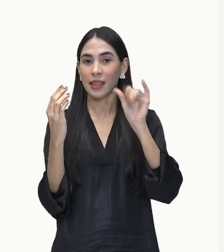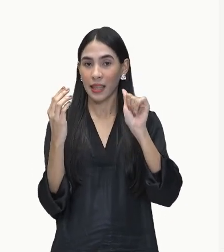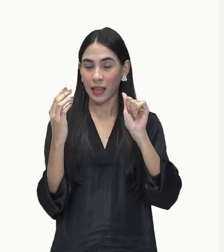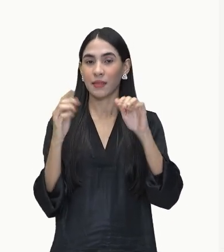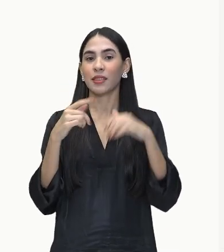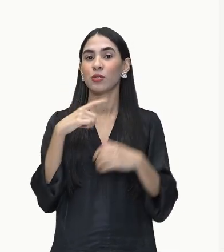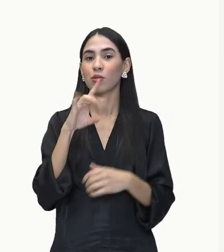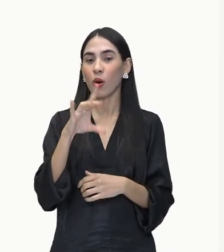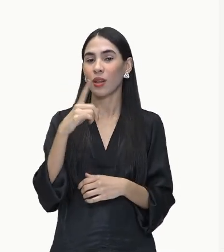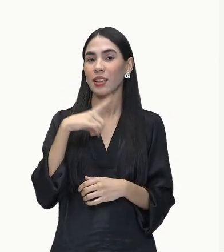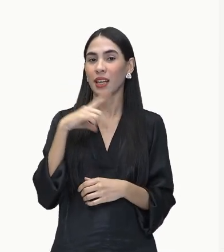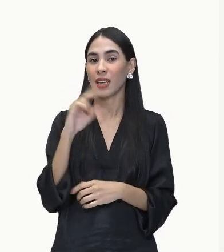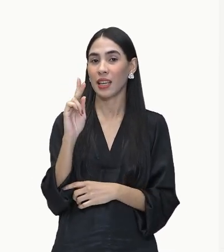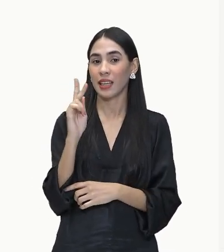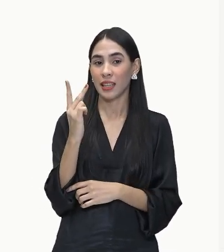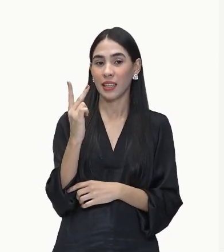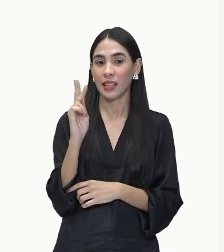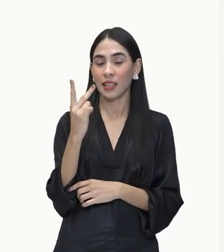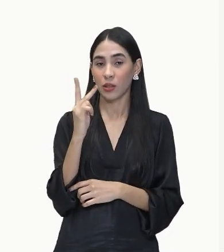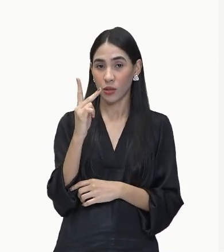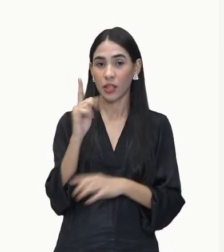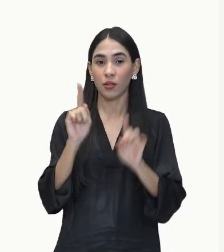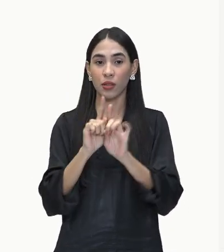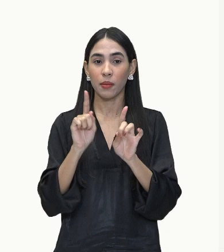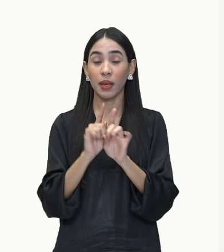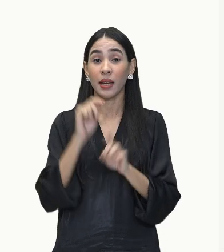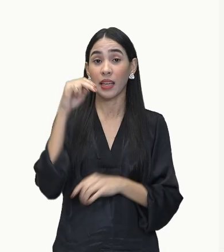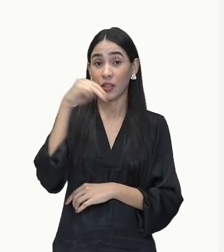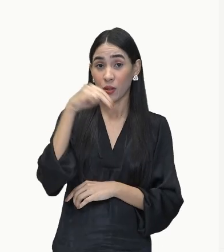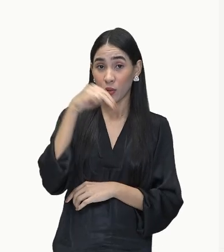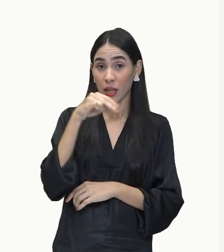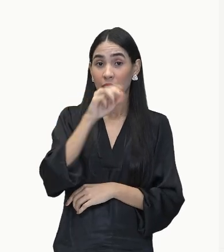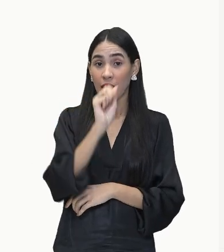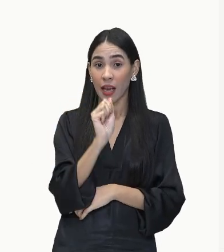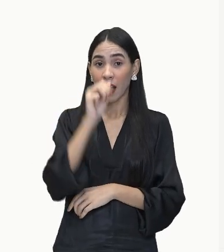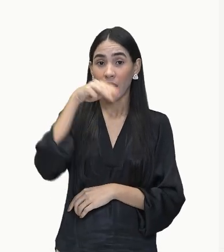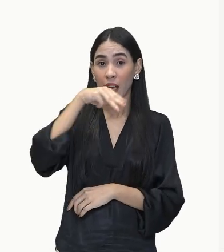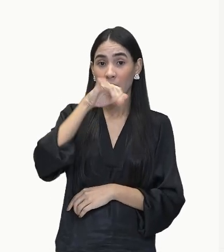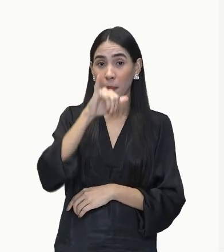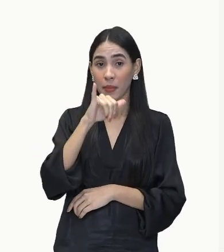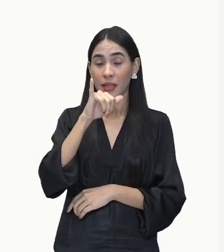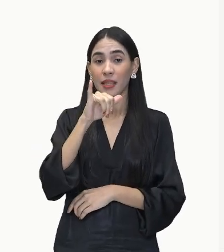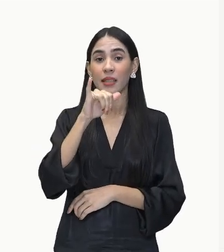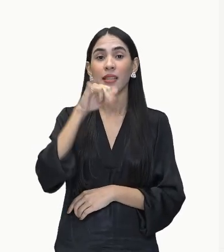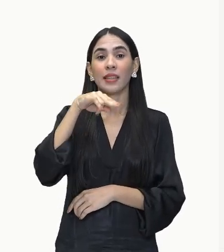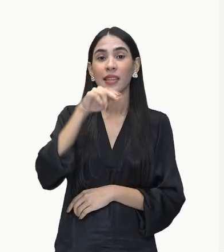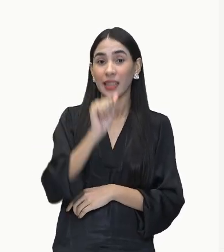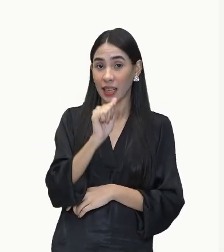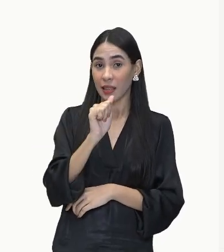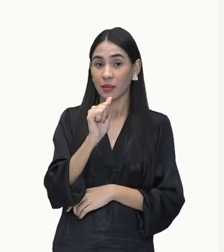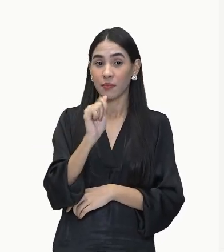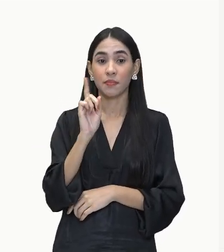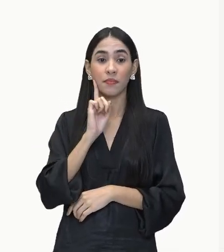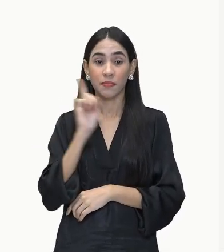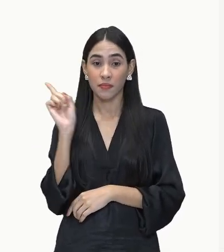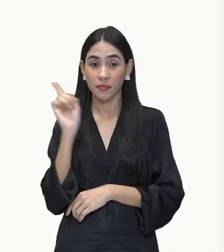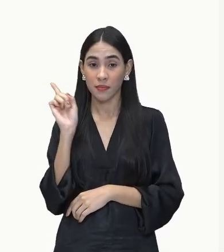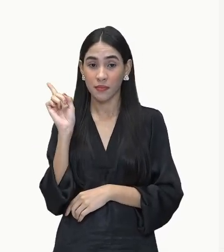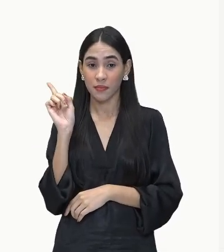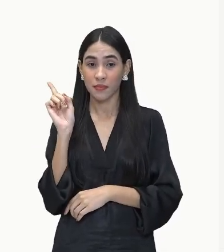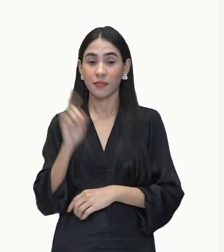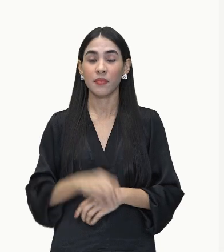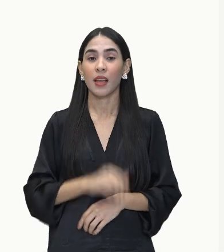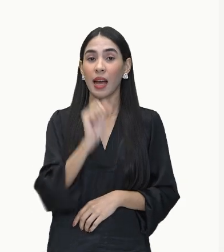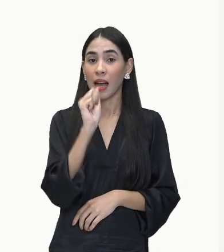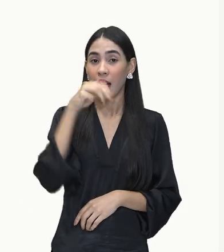o nitrogênio e os hidrogênios. Amina, não vão confundir.